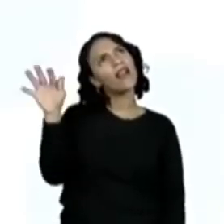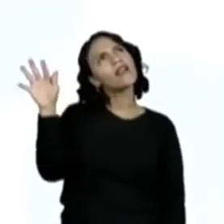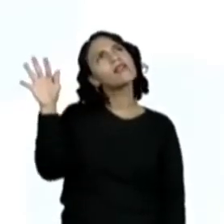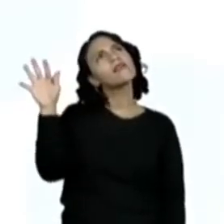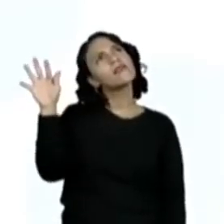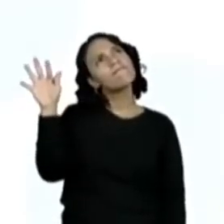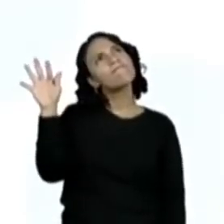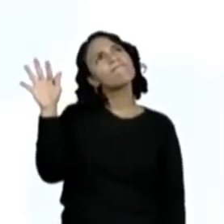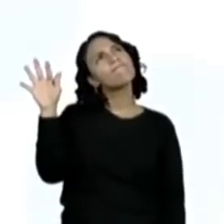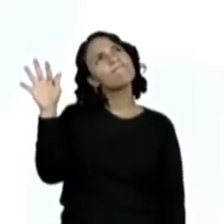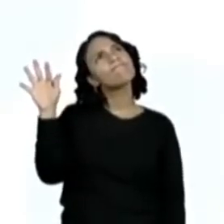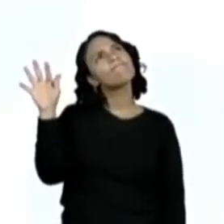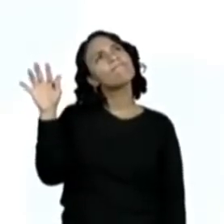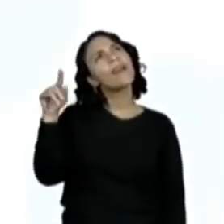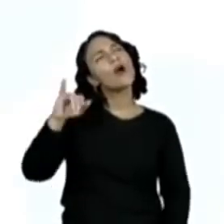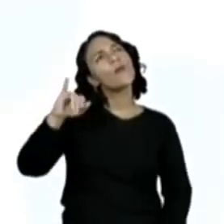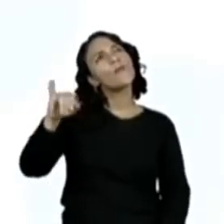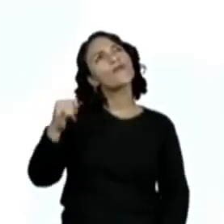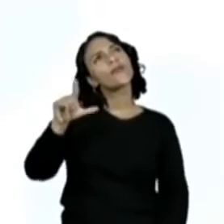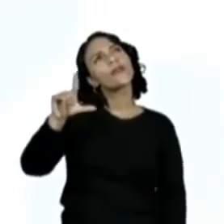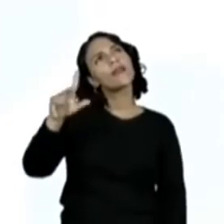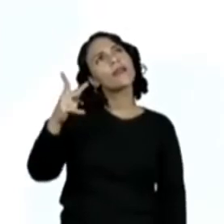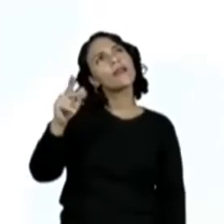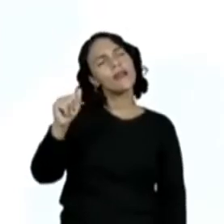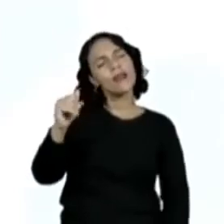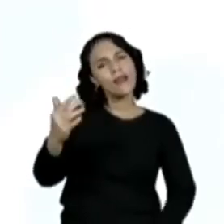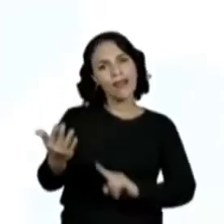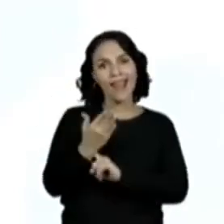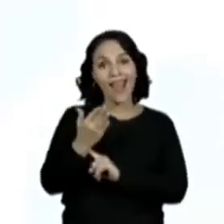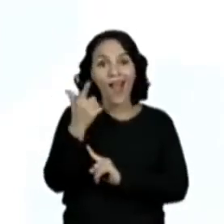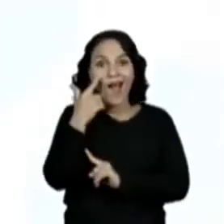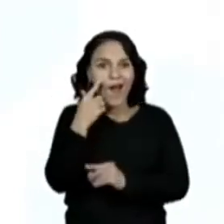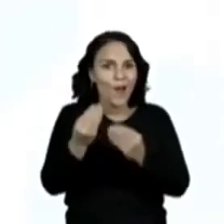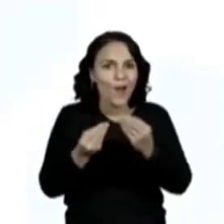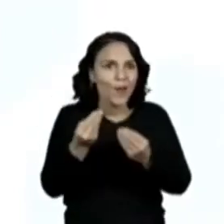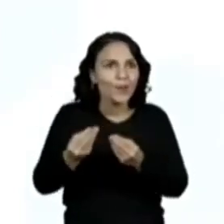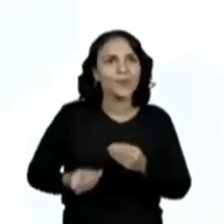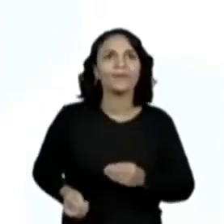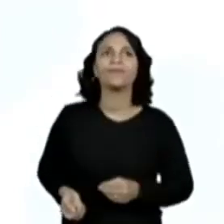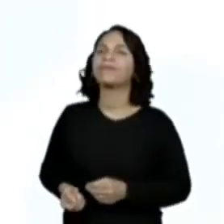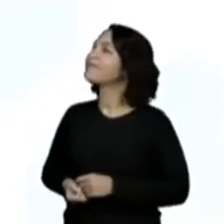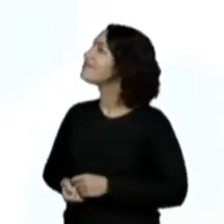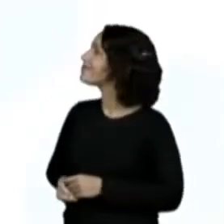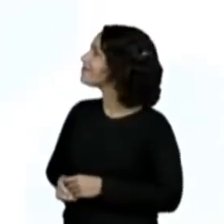nessa palavra que estará escrita em uma outra lista, vejam, orelha,